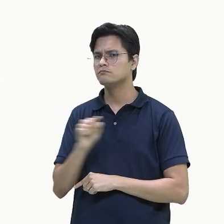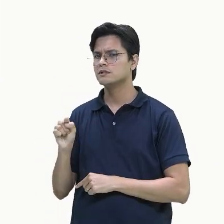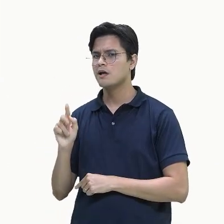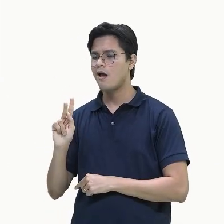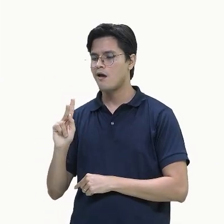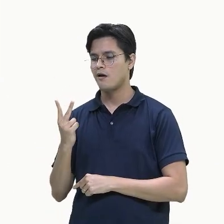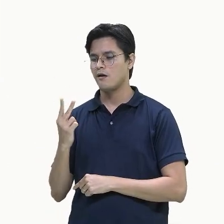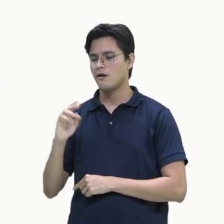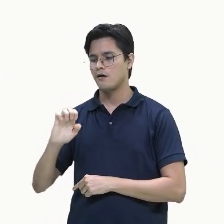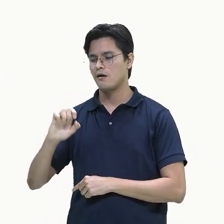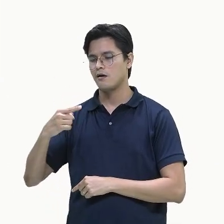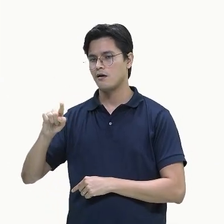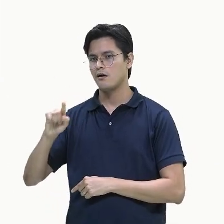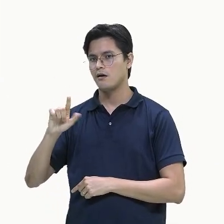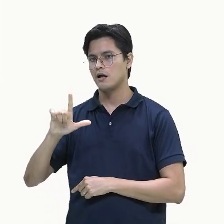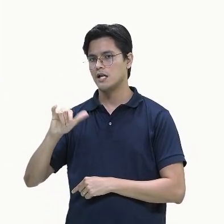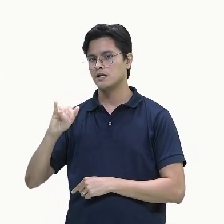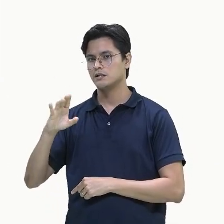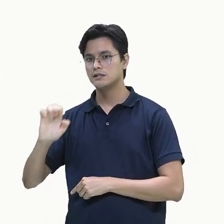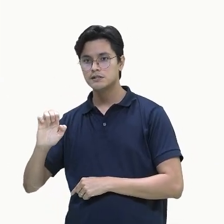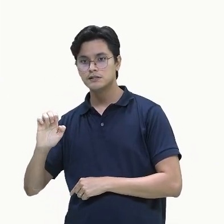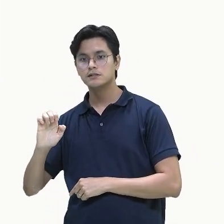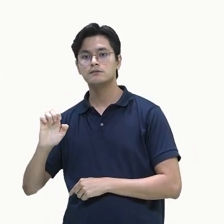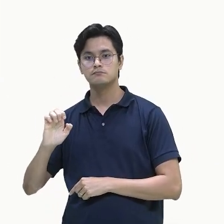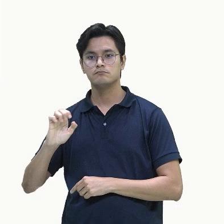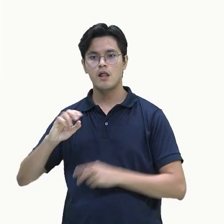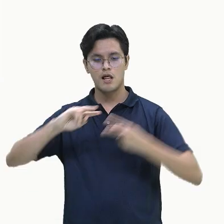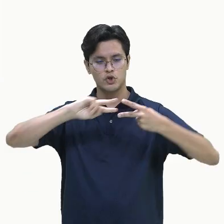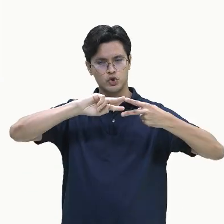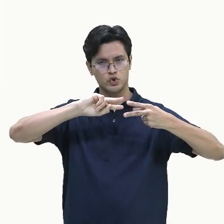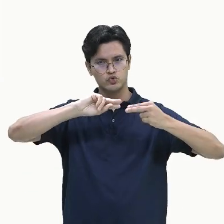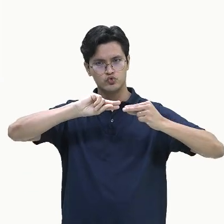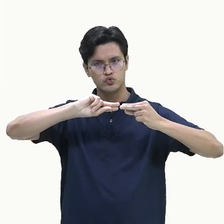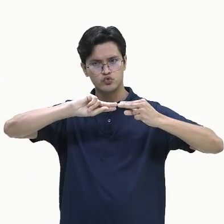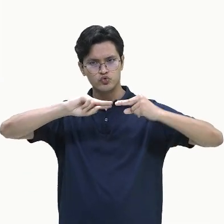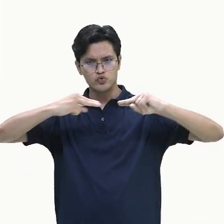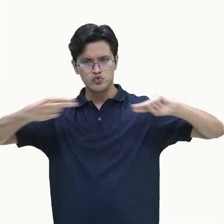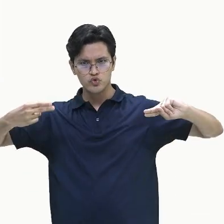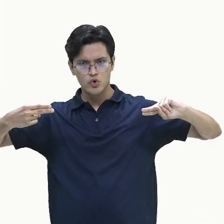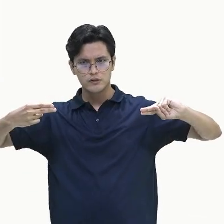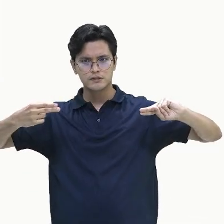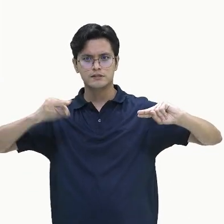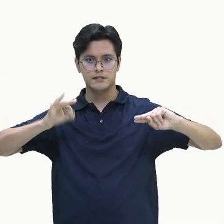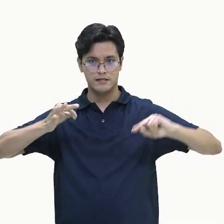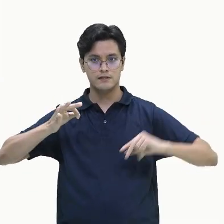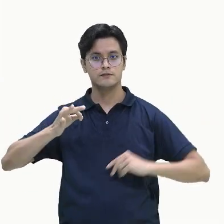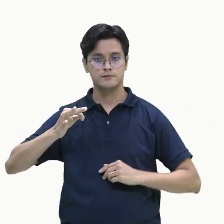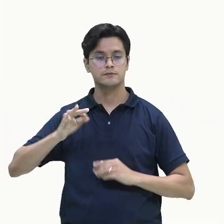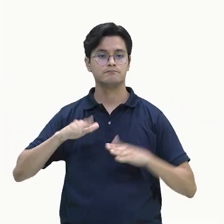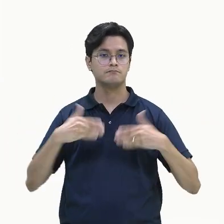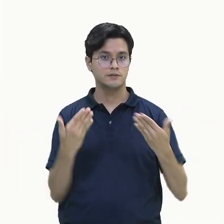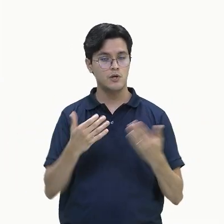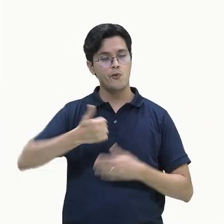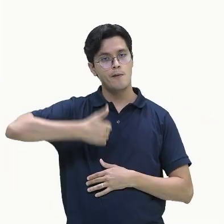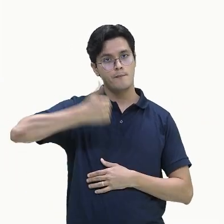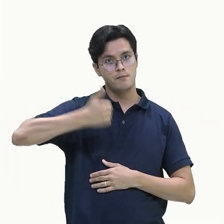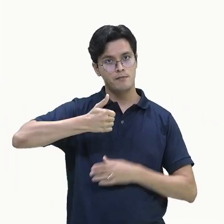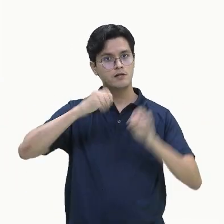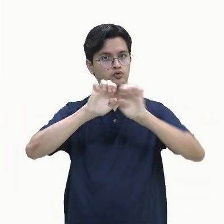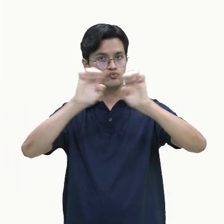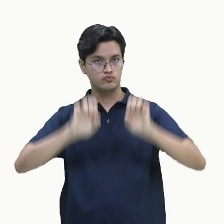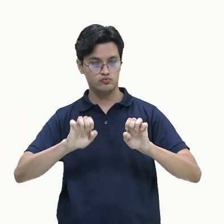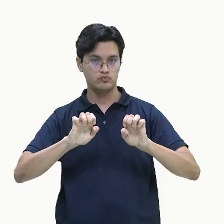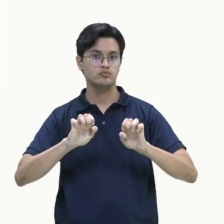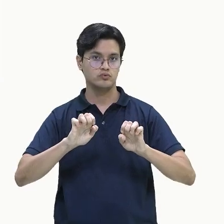nela mesma. Então eu pego esse fio e ela se torce. Aí a primeira, tá, a estrutura primária,